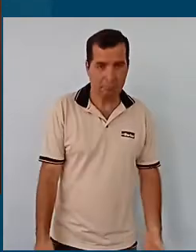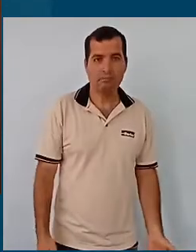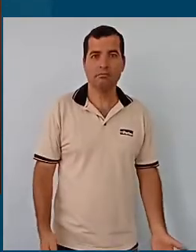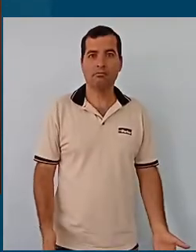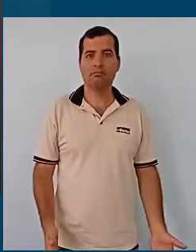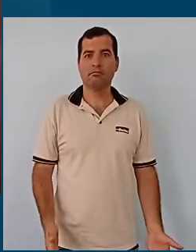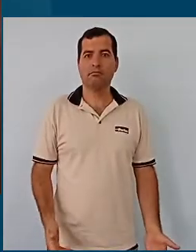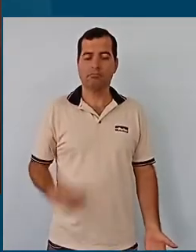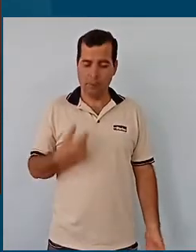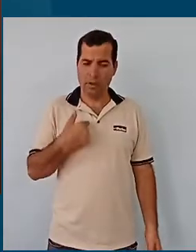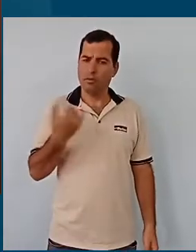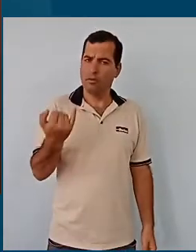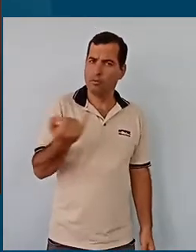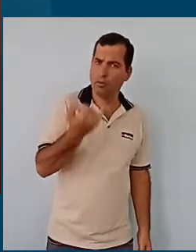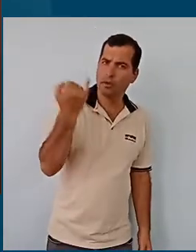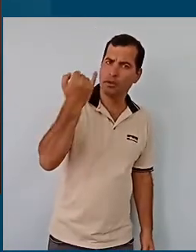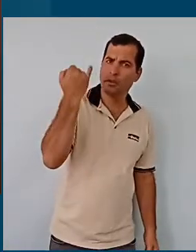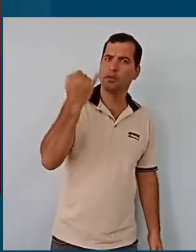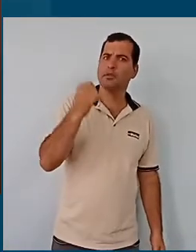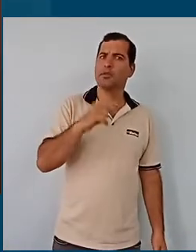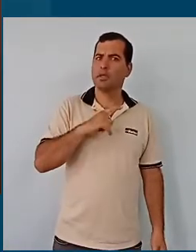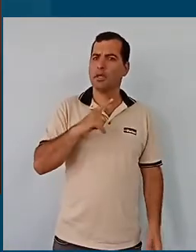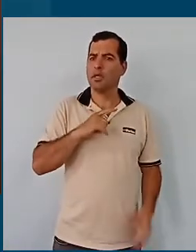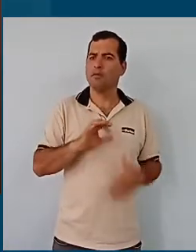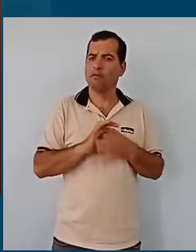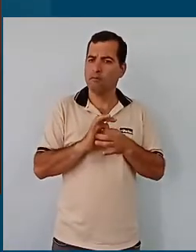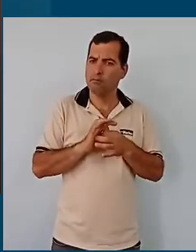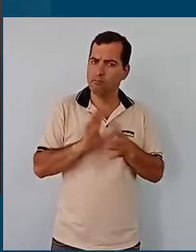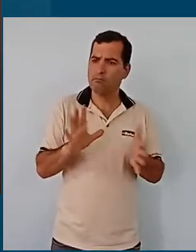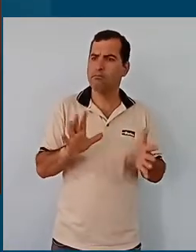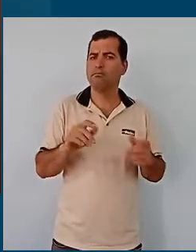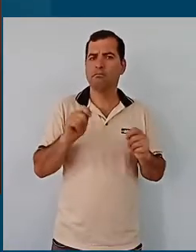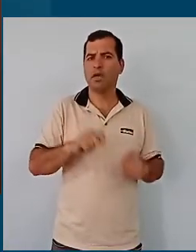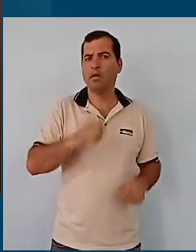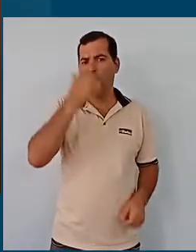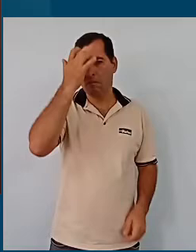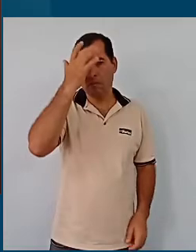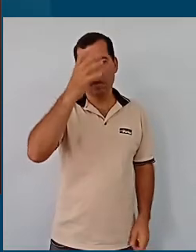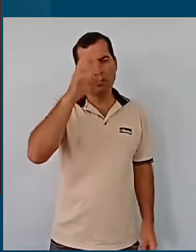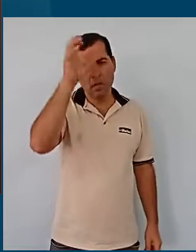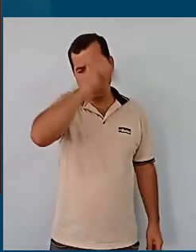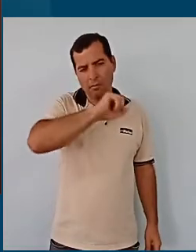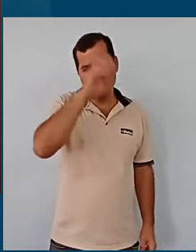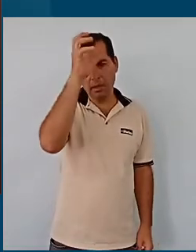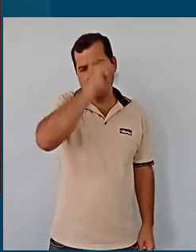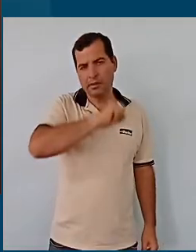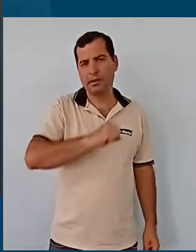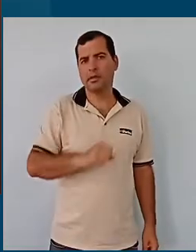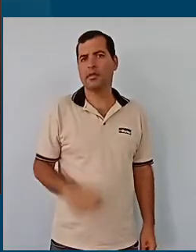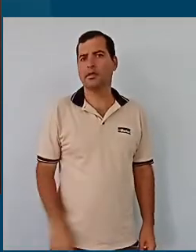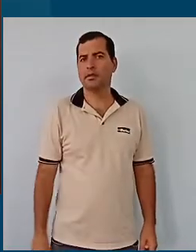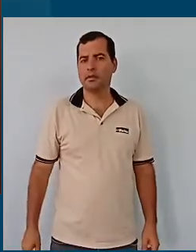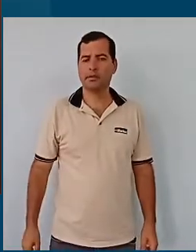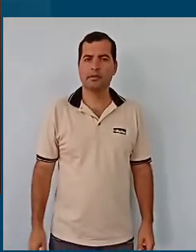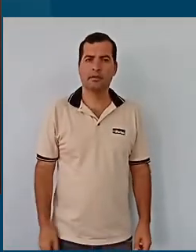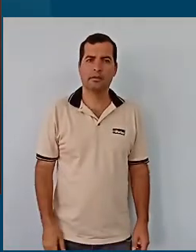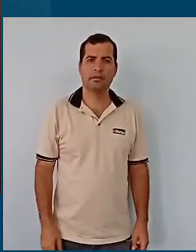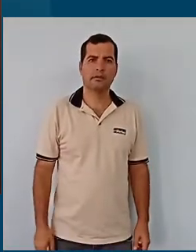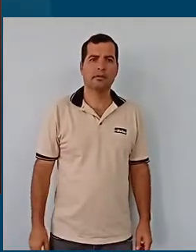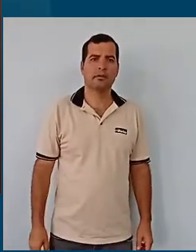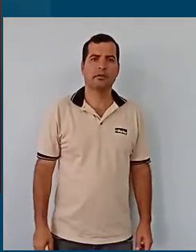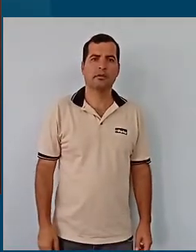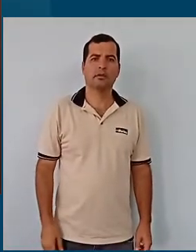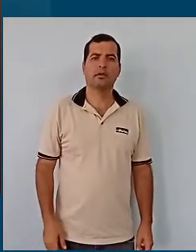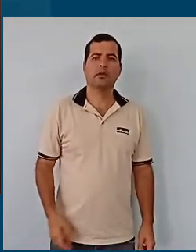que é um elemento absolutamente facilitador dos processos de aprendizagem. Com uma concepção de que